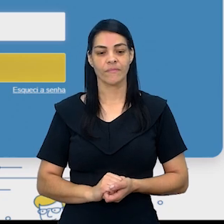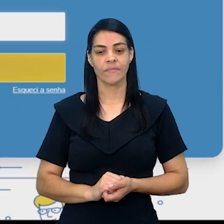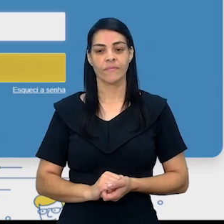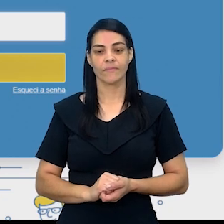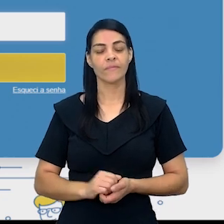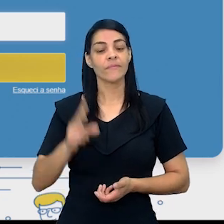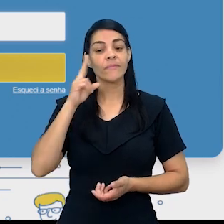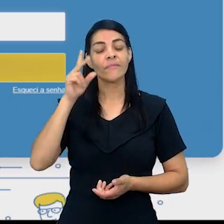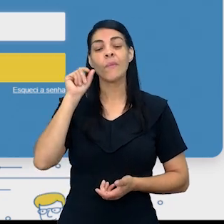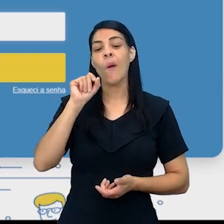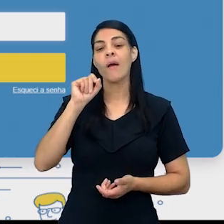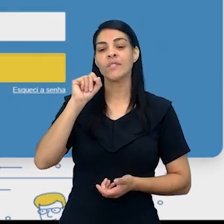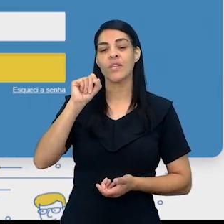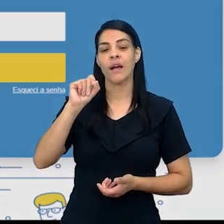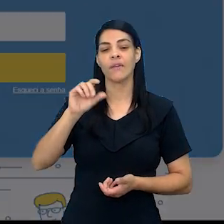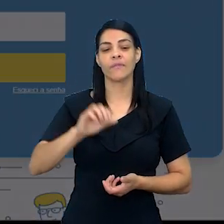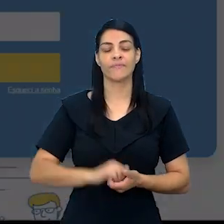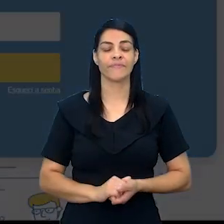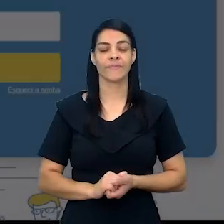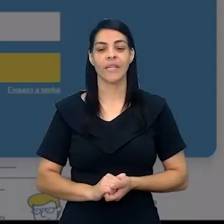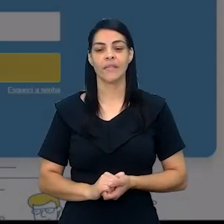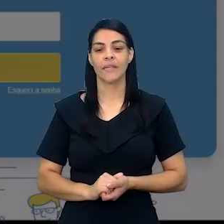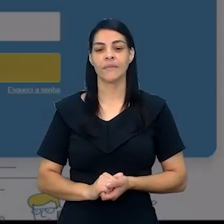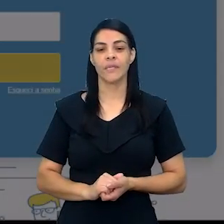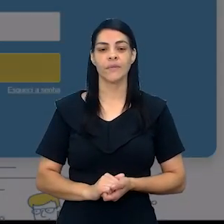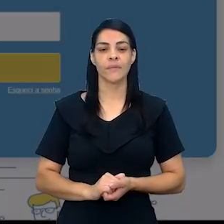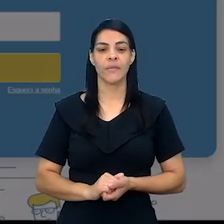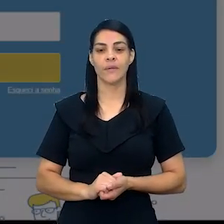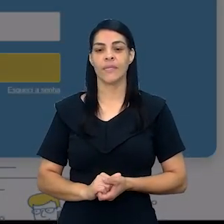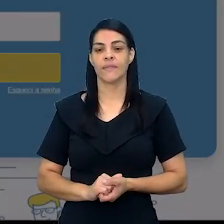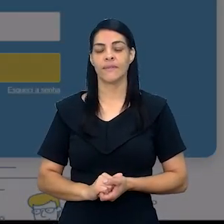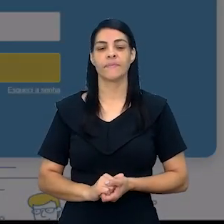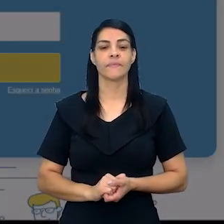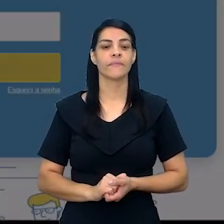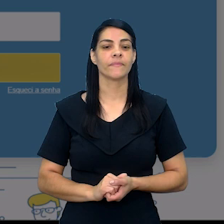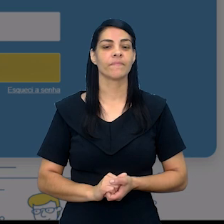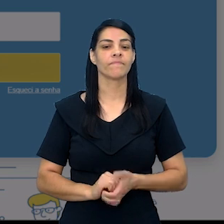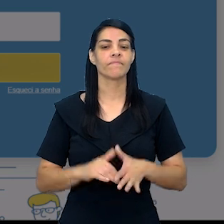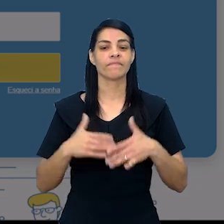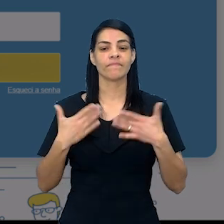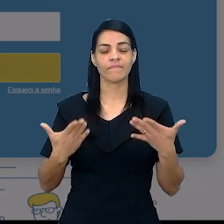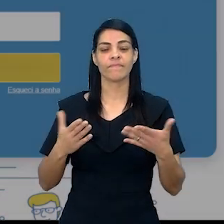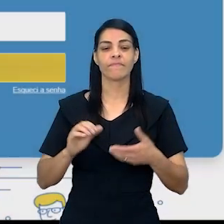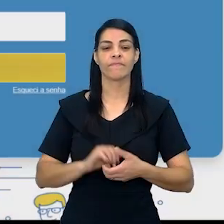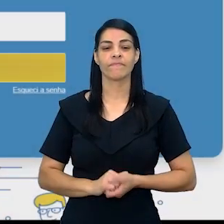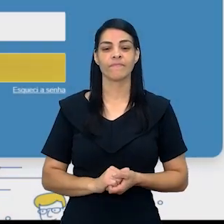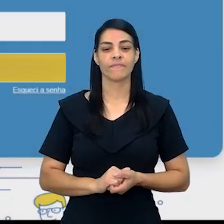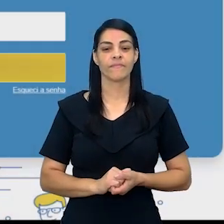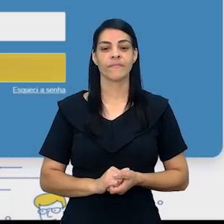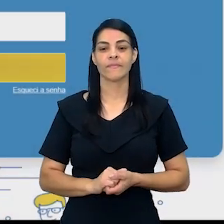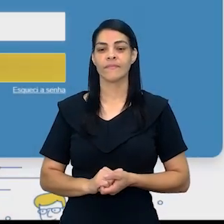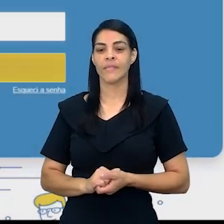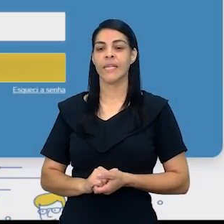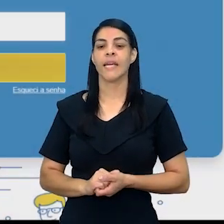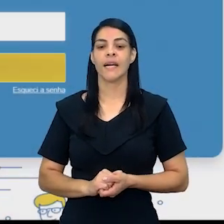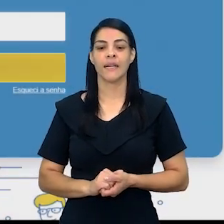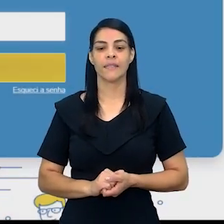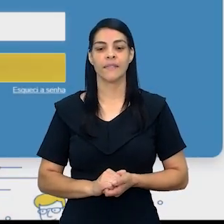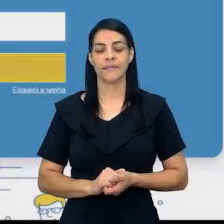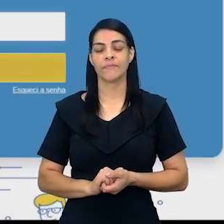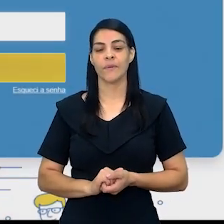Lembrando que estará no repositório né o link aí do painel escola Total já está